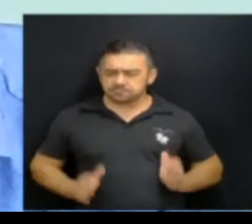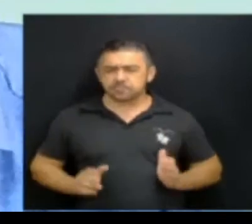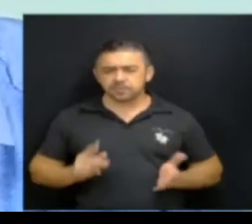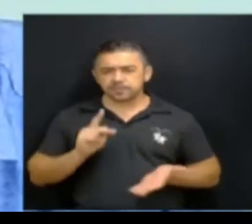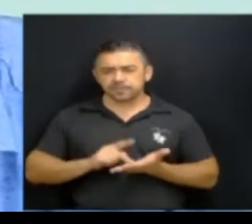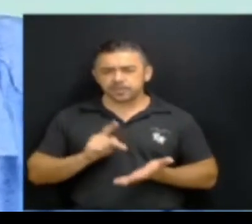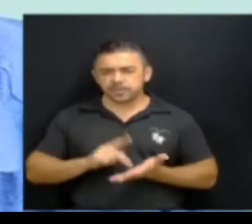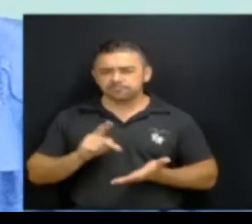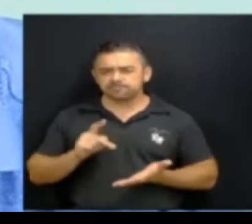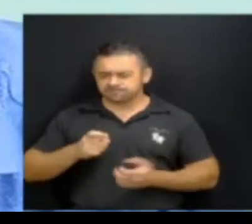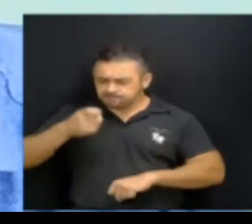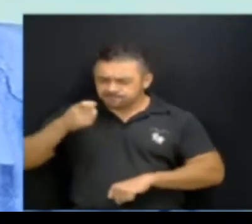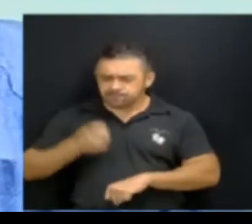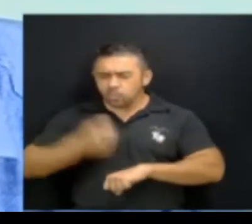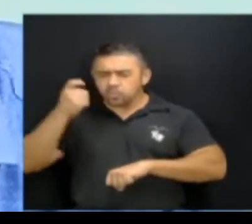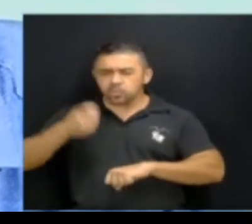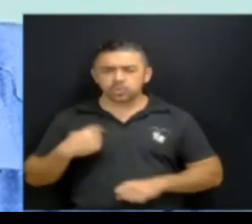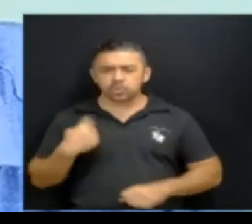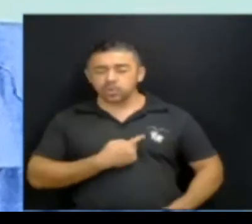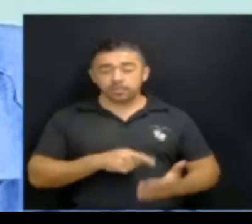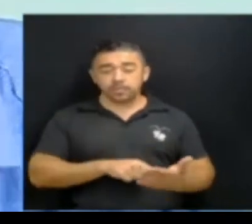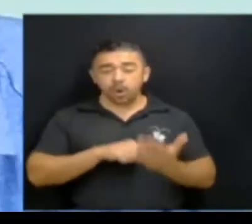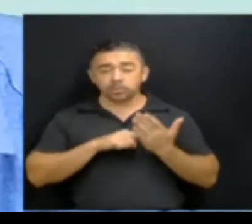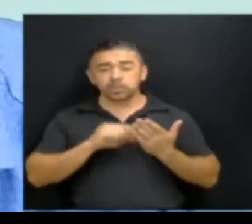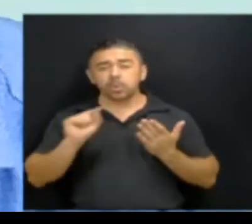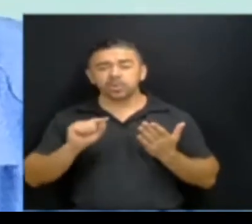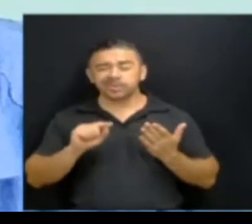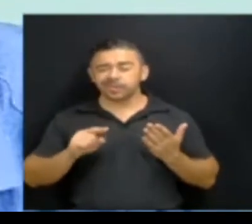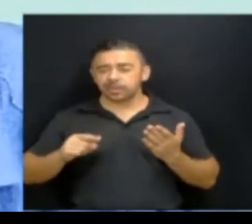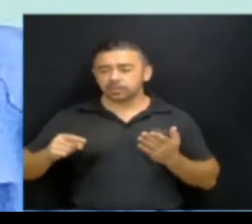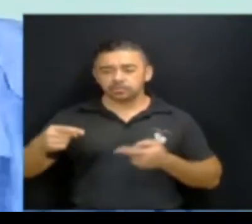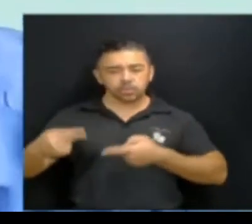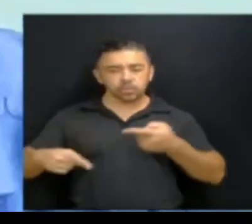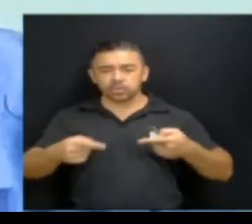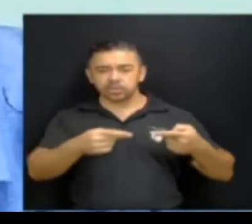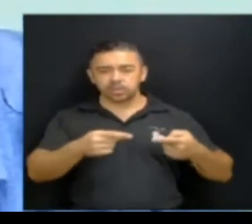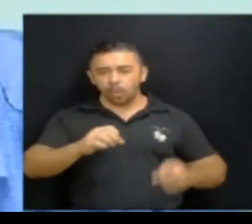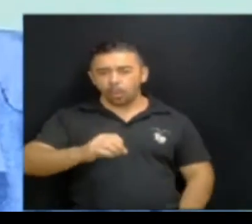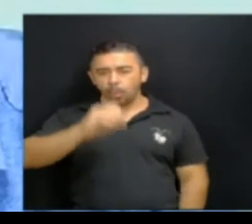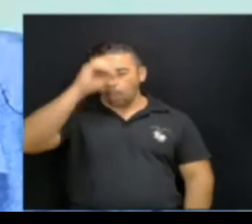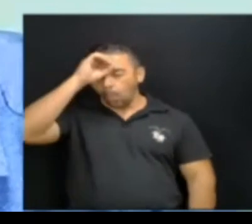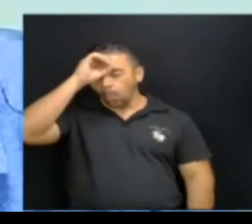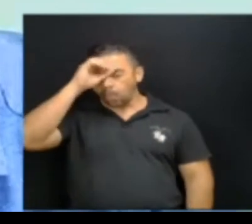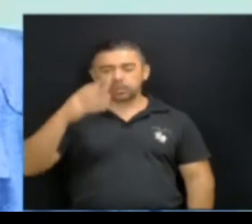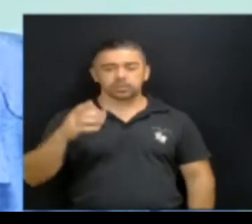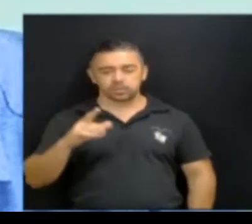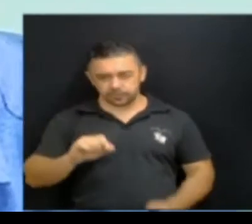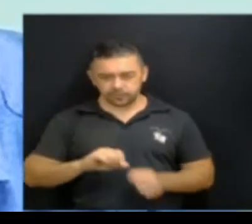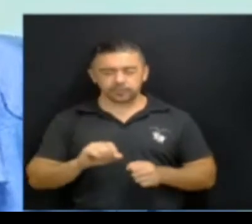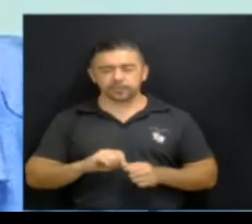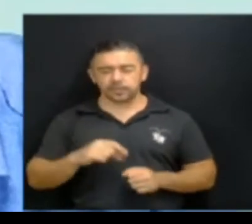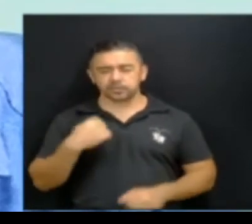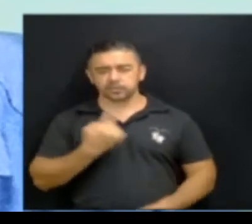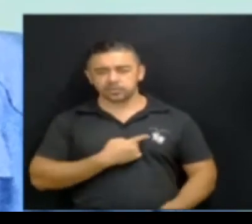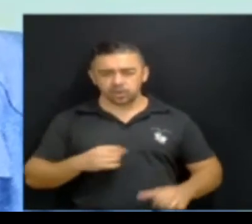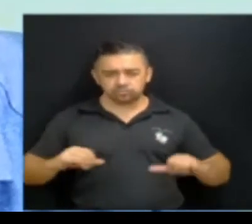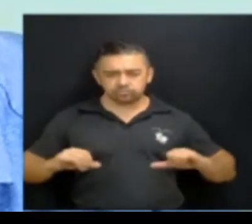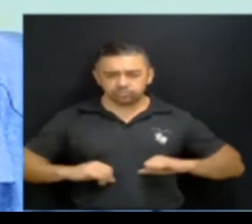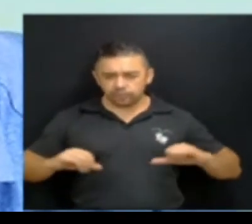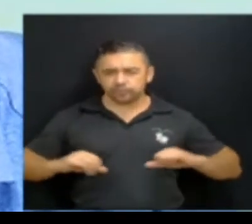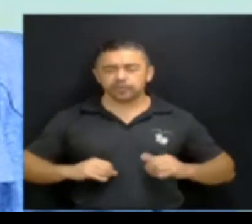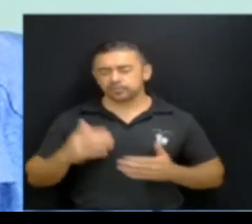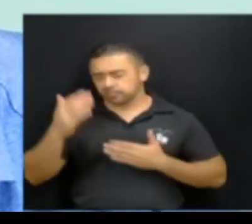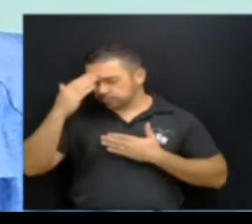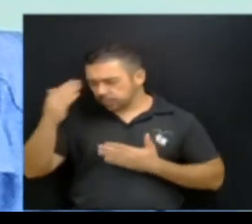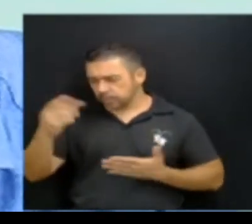dura verdade que isso mostra para a gente, quanto a ignorância política e ideologização barata fez com que o nosso país sofresse.